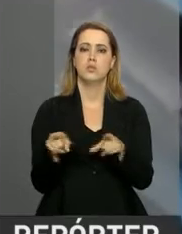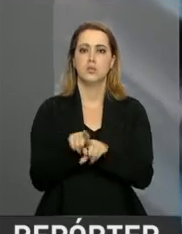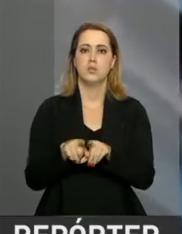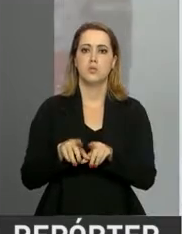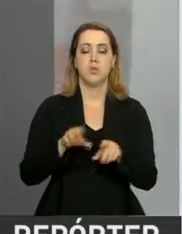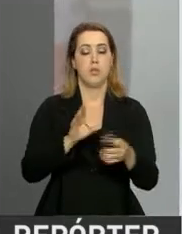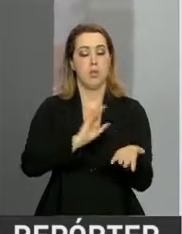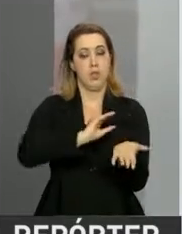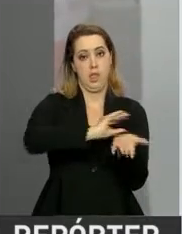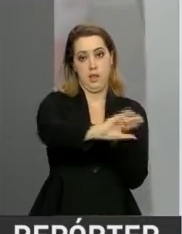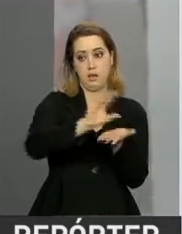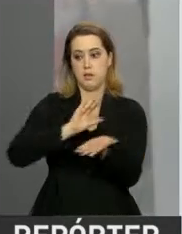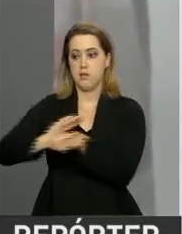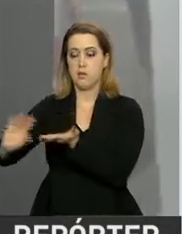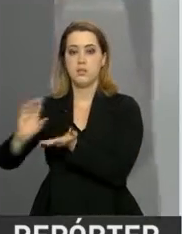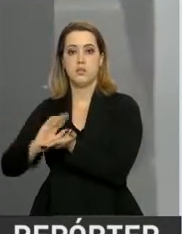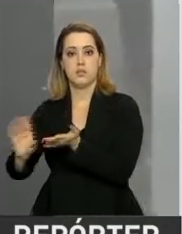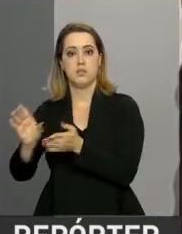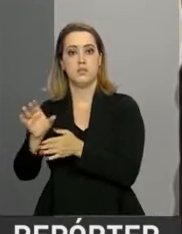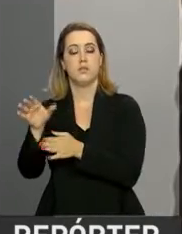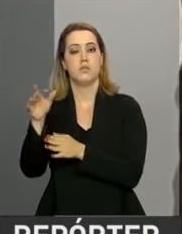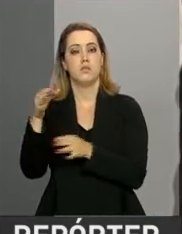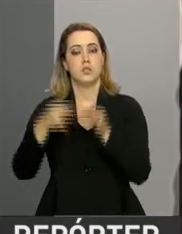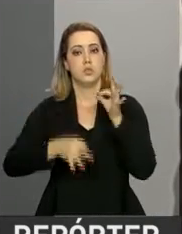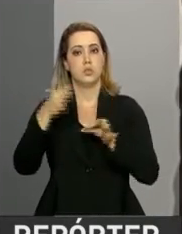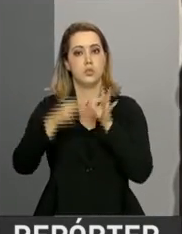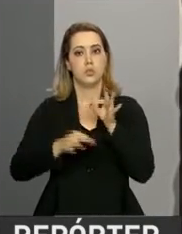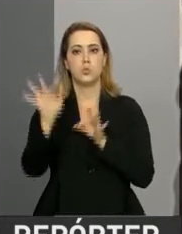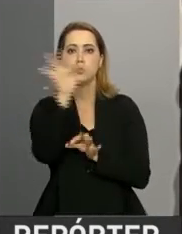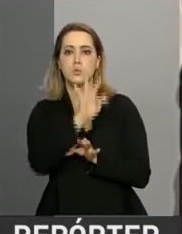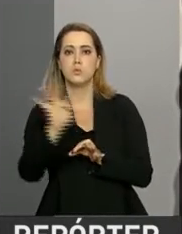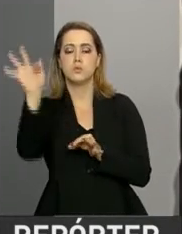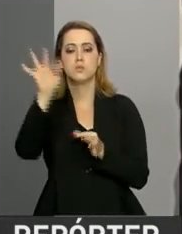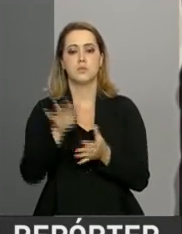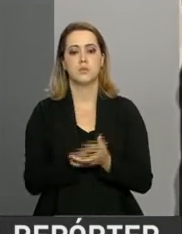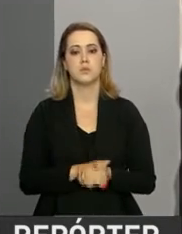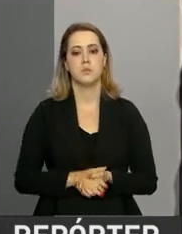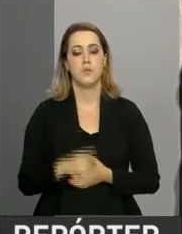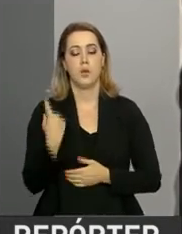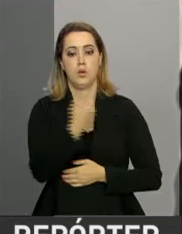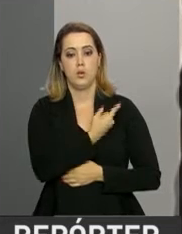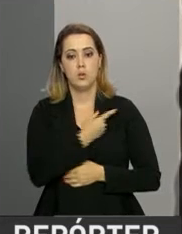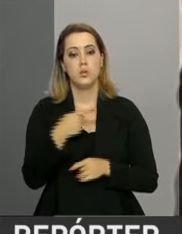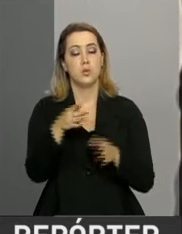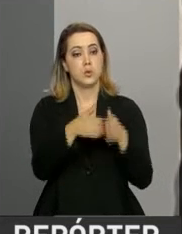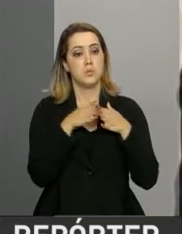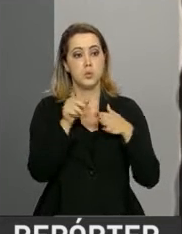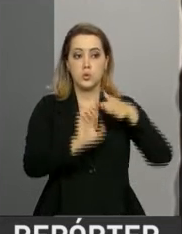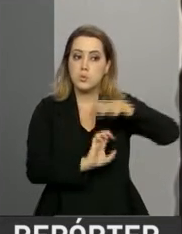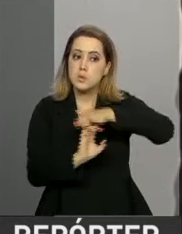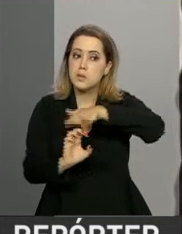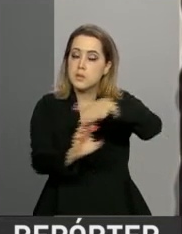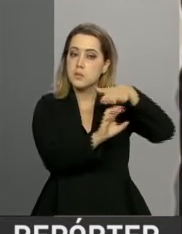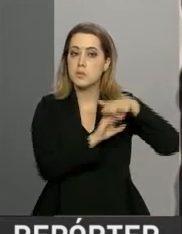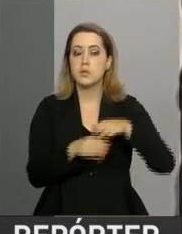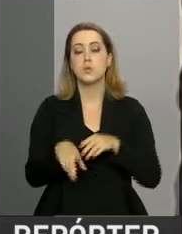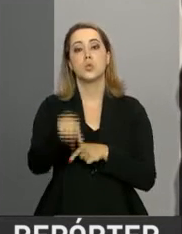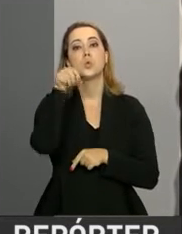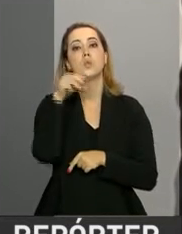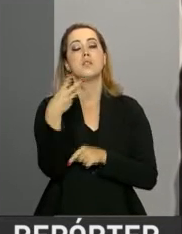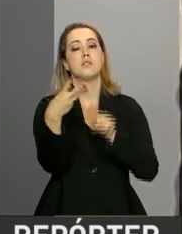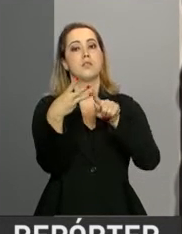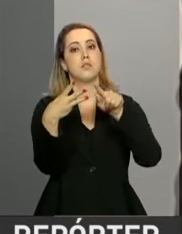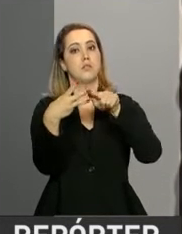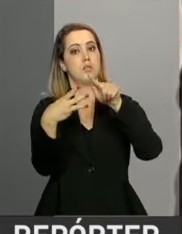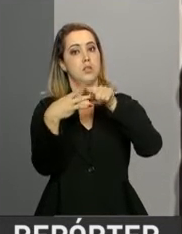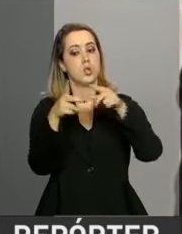foram transferidos à Justiça Federal. Mesmo com o processo na Justiça Federal, nós recomendamos à empresa que ela selecionasse 3 terrenos